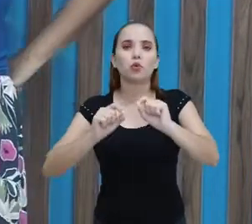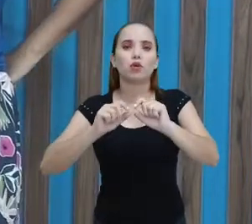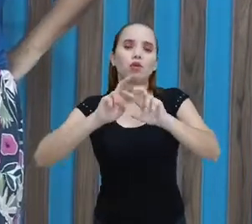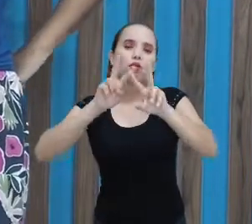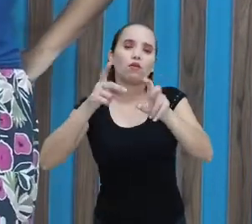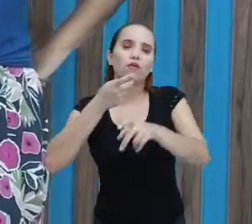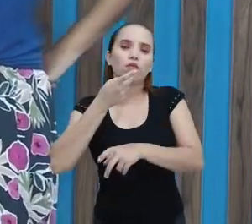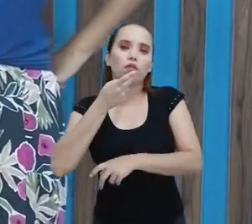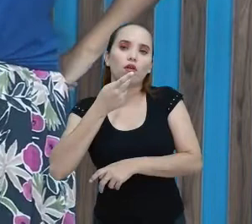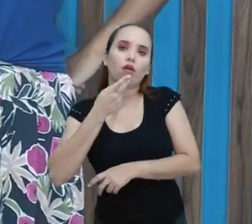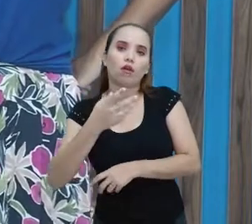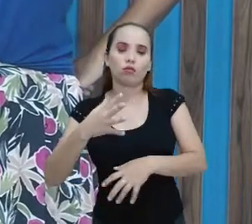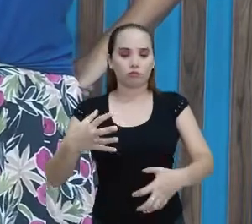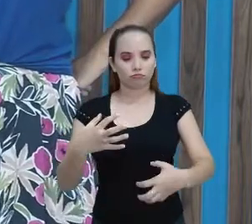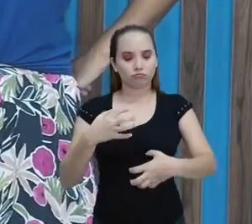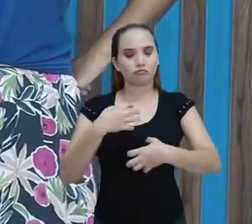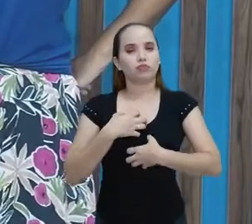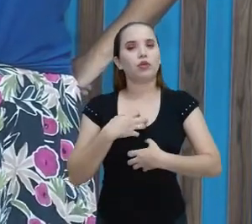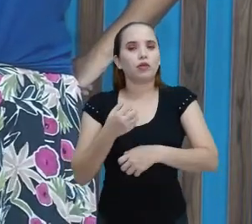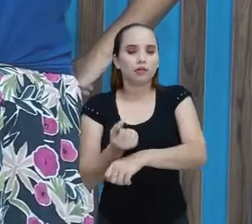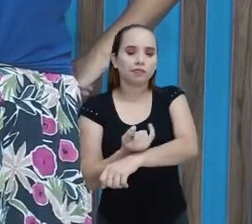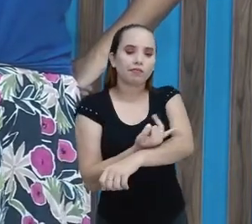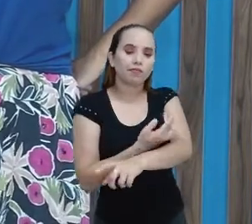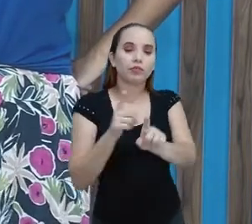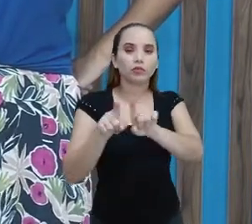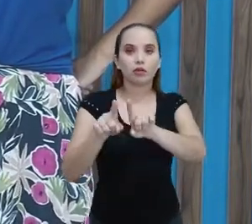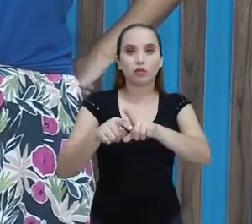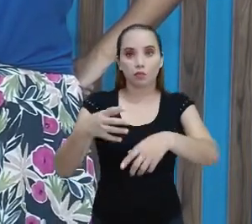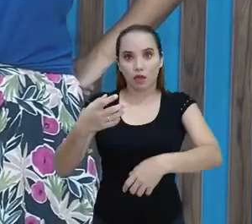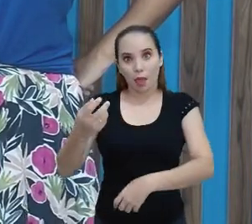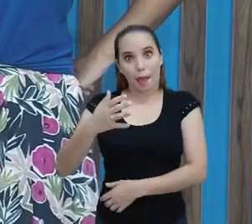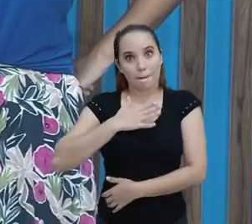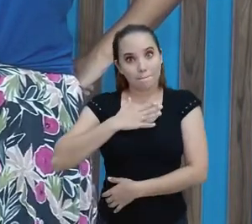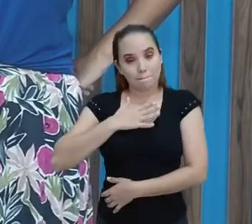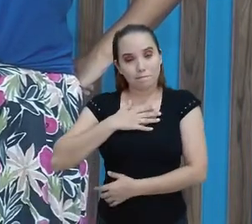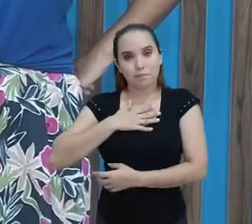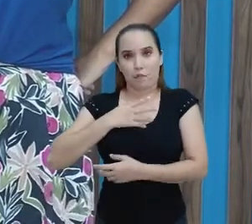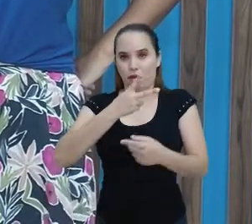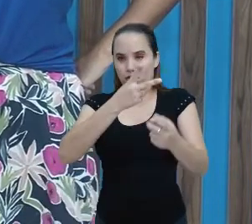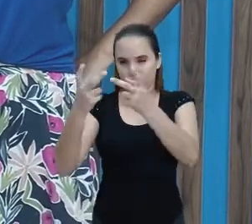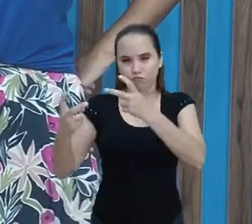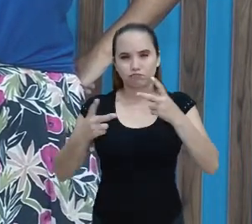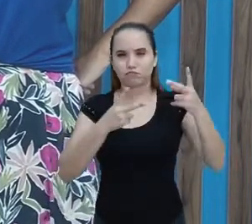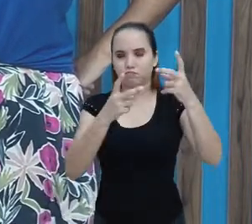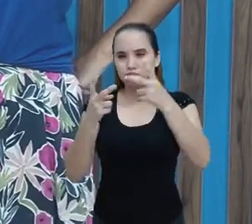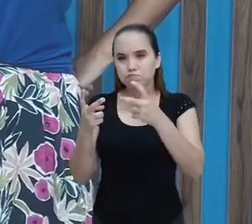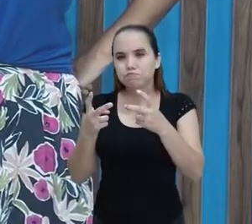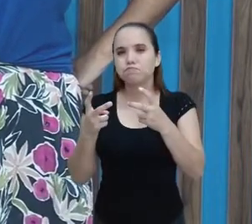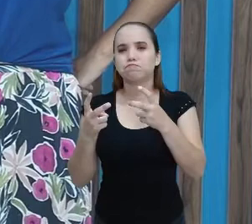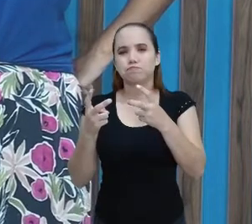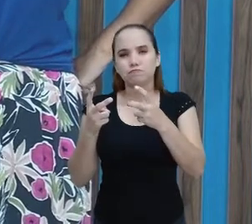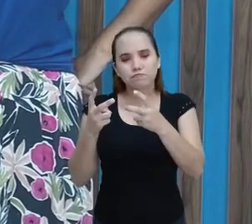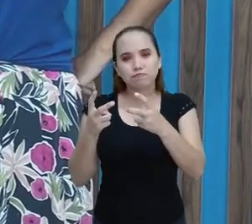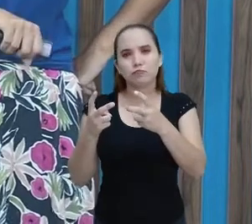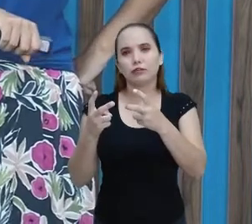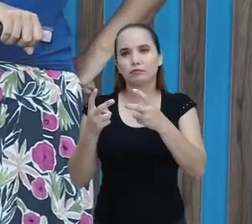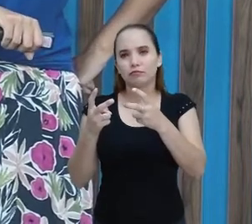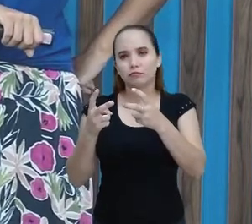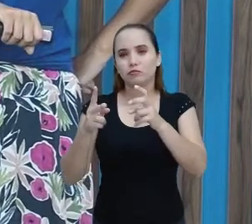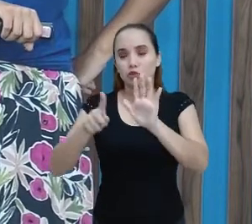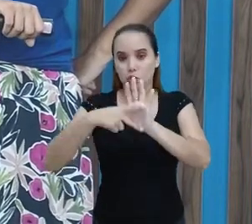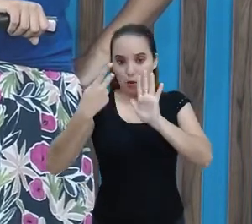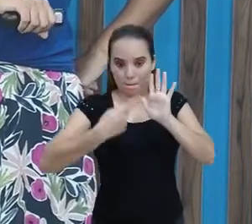sentimentos, falar sobre a minha percepção pessoal, falar sobre elementos não